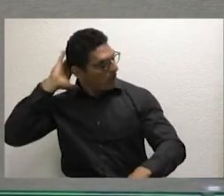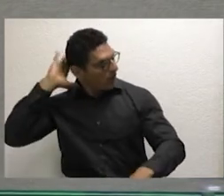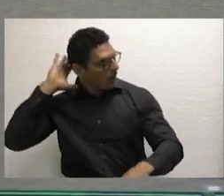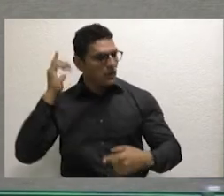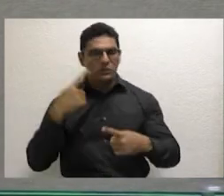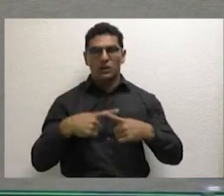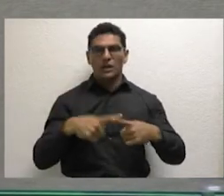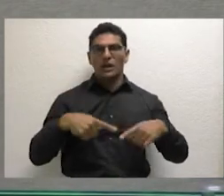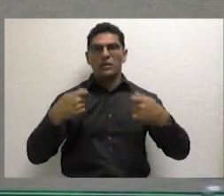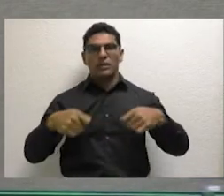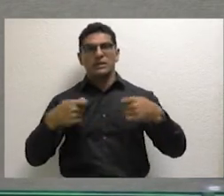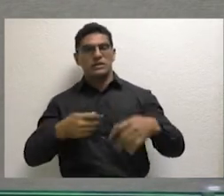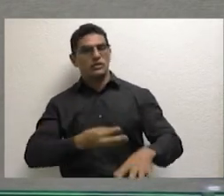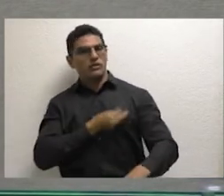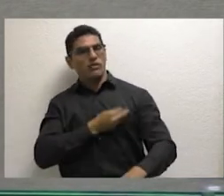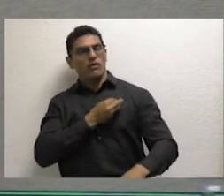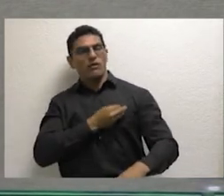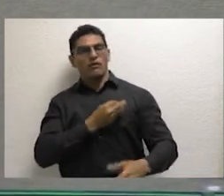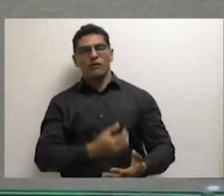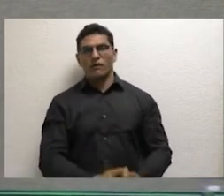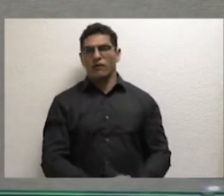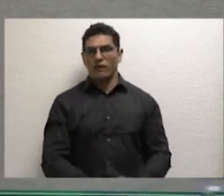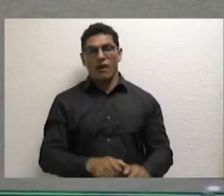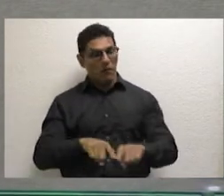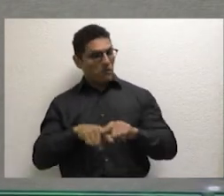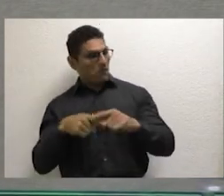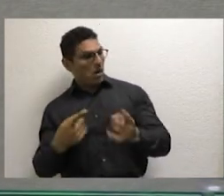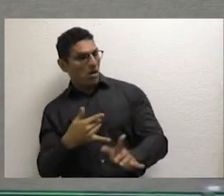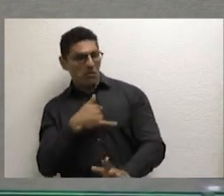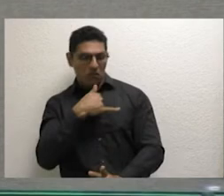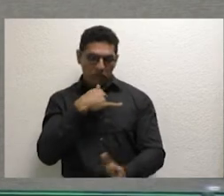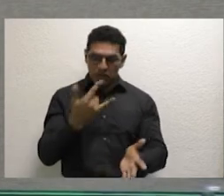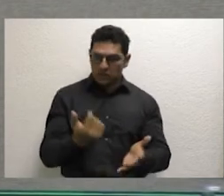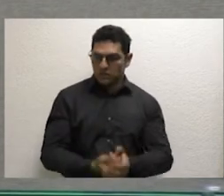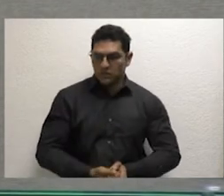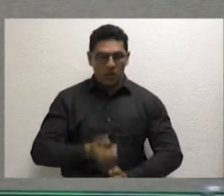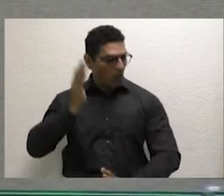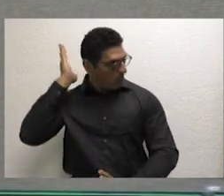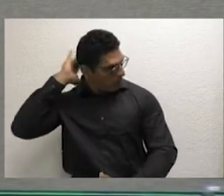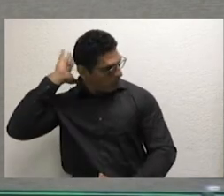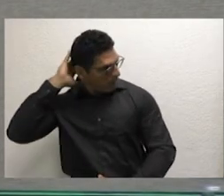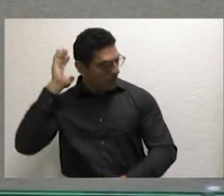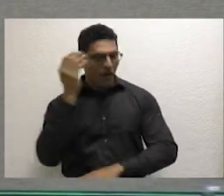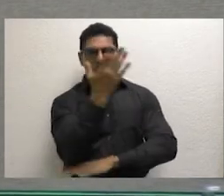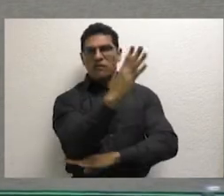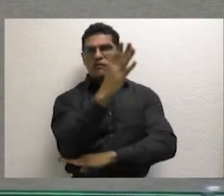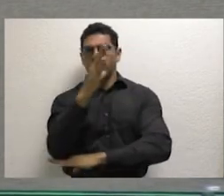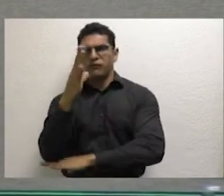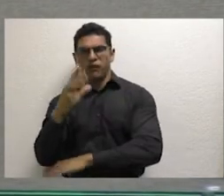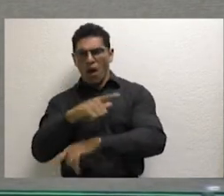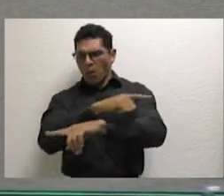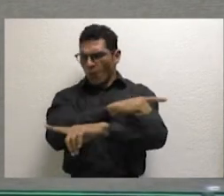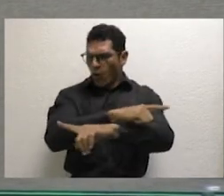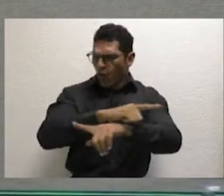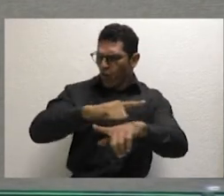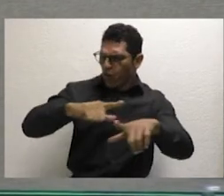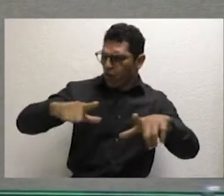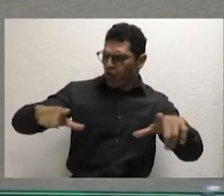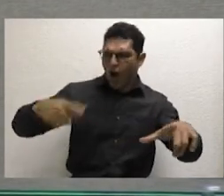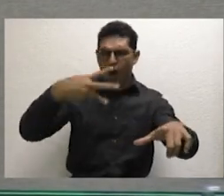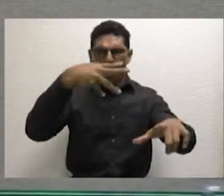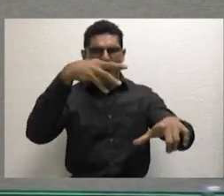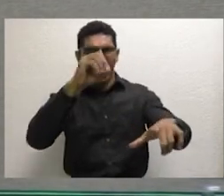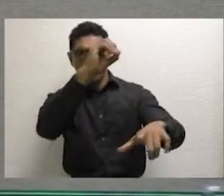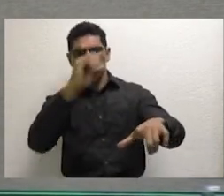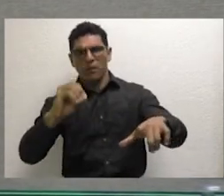também precisam sobreviver mas infelizmente o Pará já devastou o deputado Serafim 40%